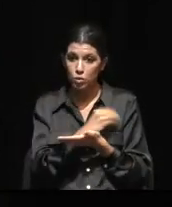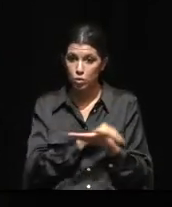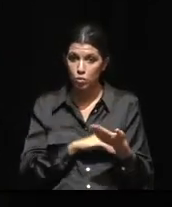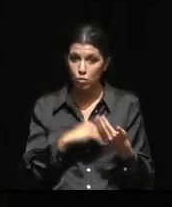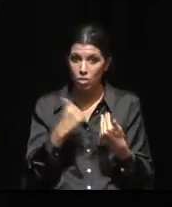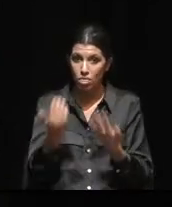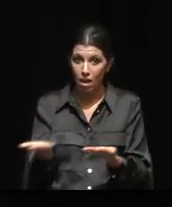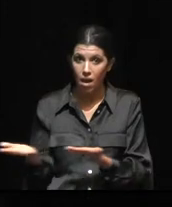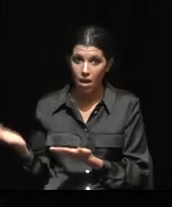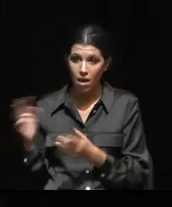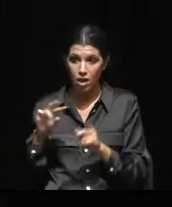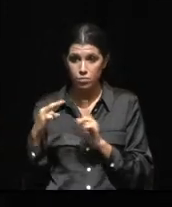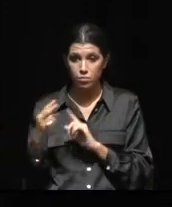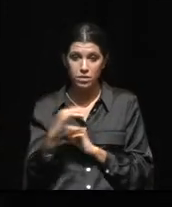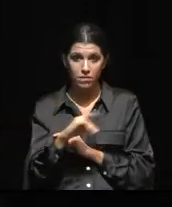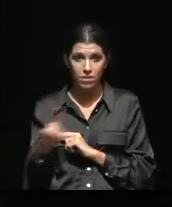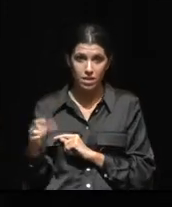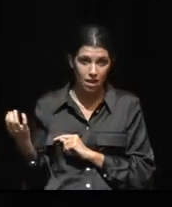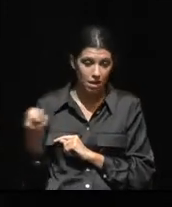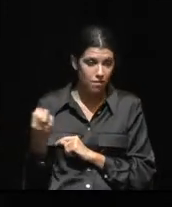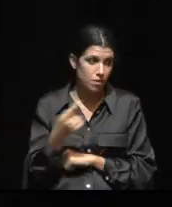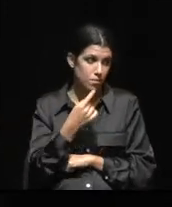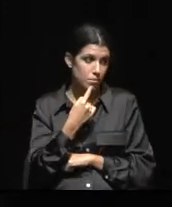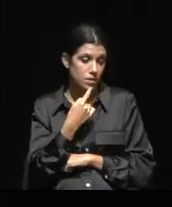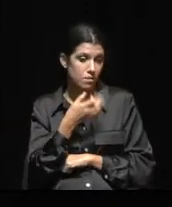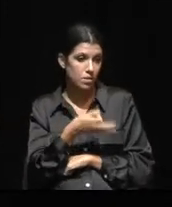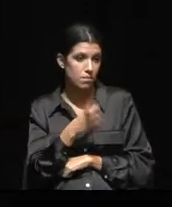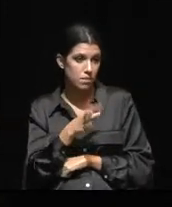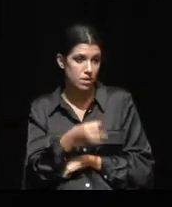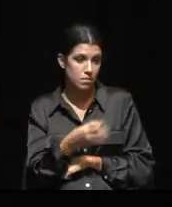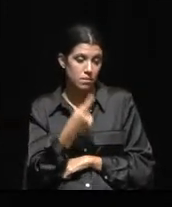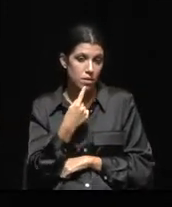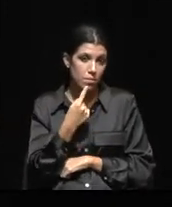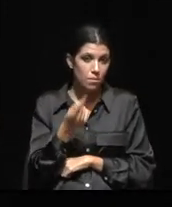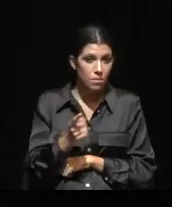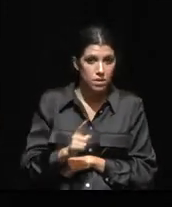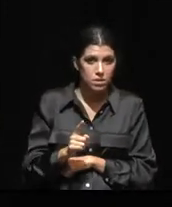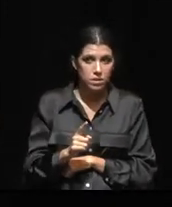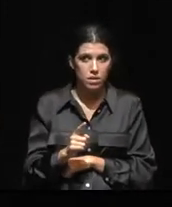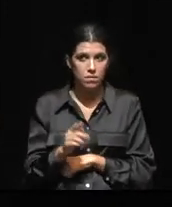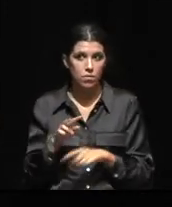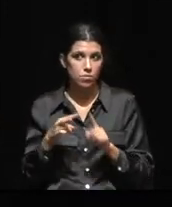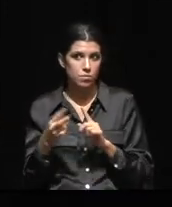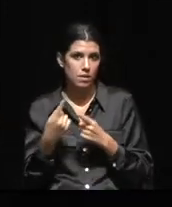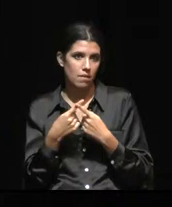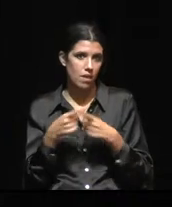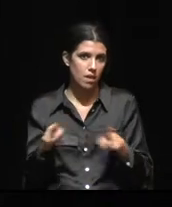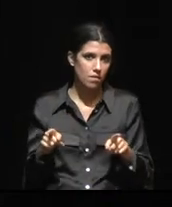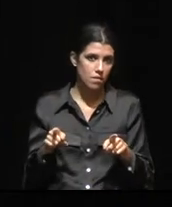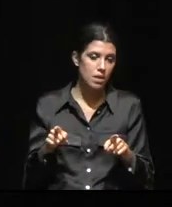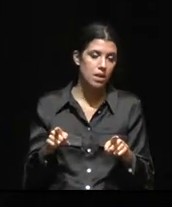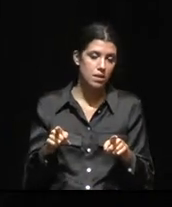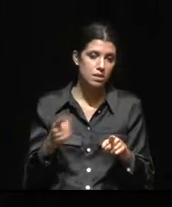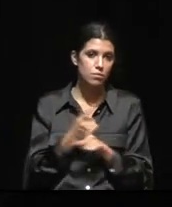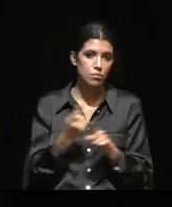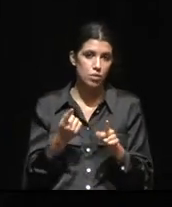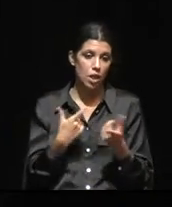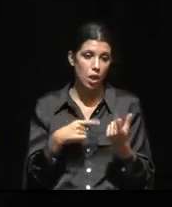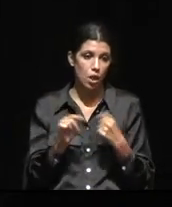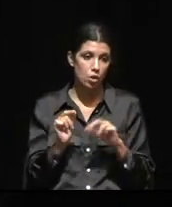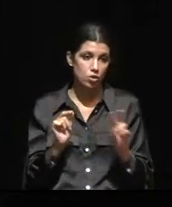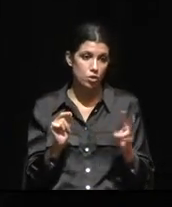efetivamente é a visão da iniciativa Liberal Eu percebo que o PCP eh não ten a mesma visão que nós até porque tem duas